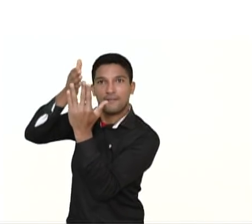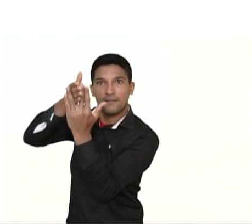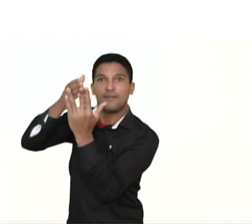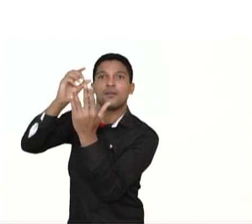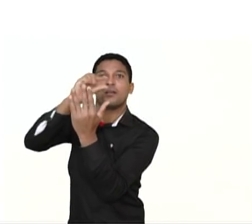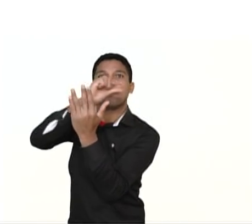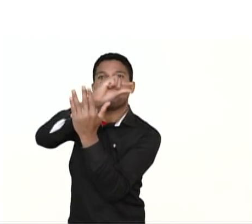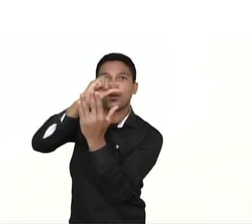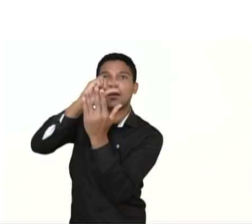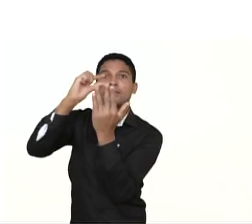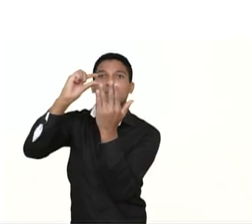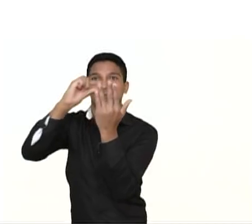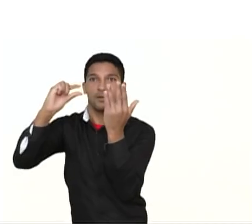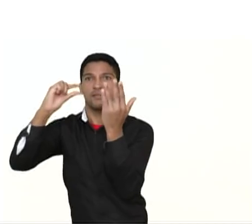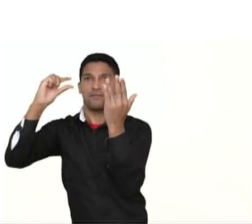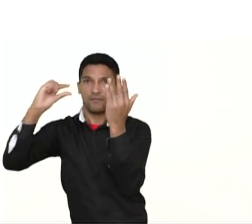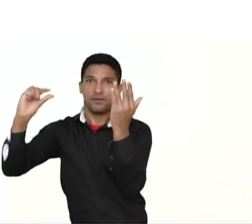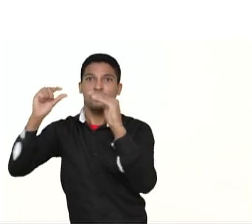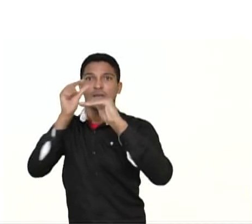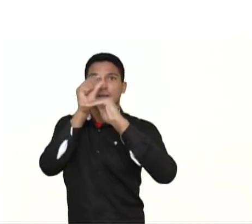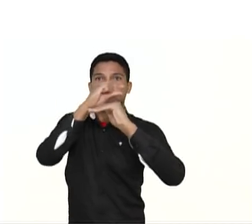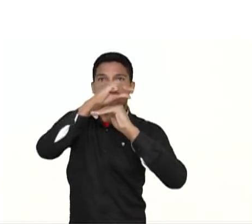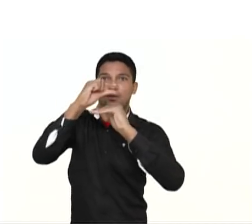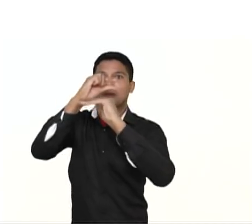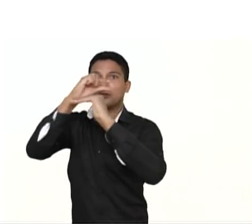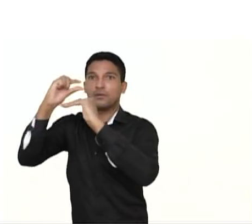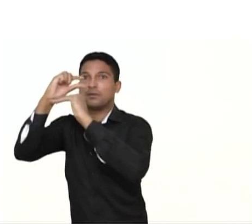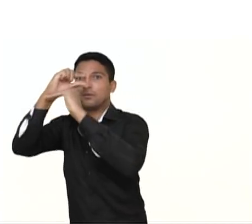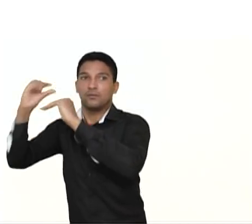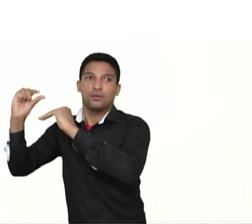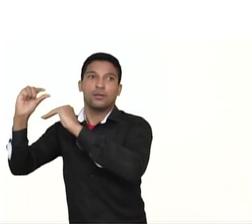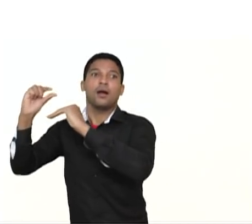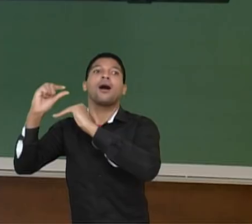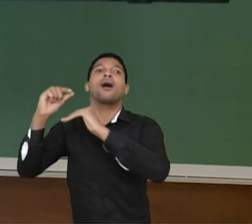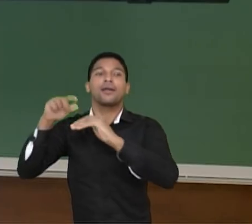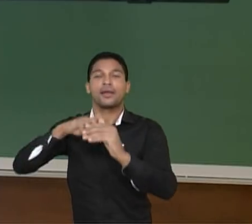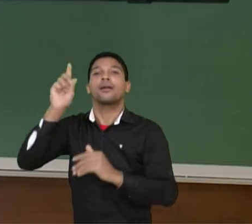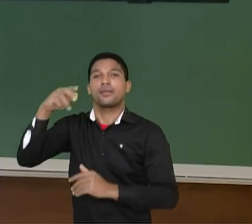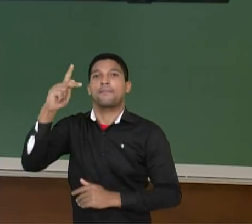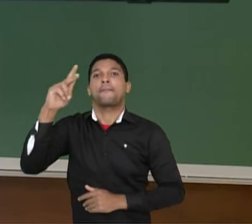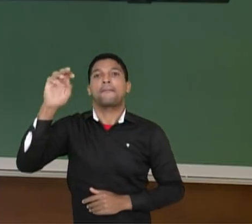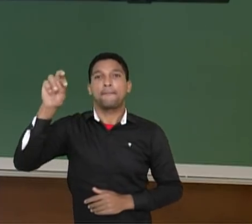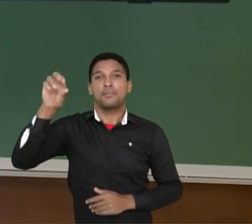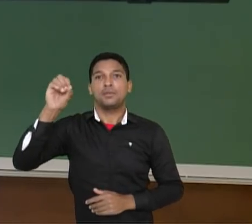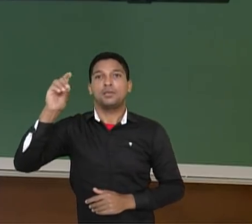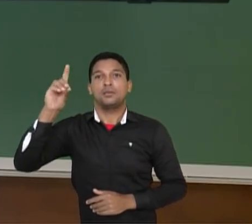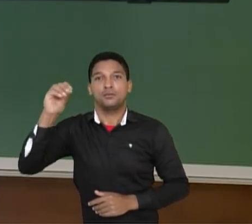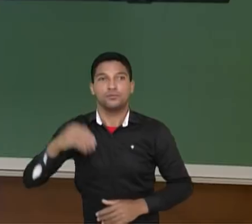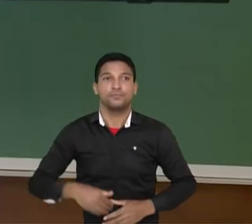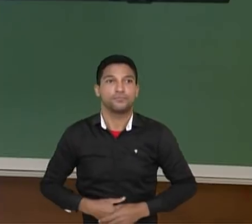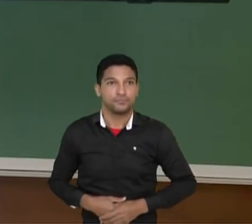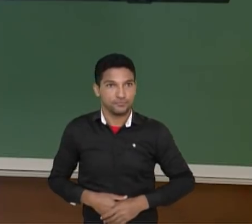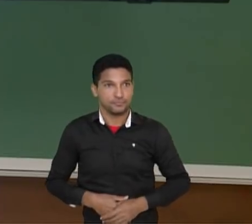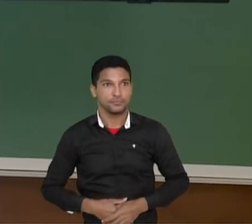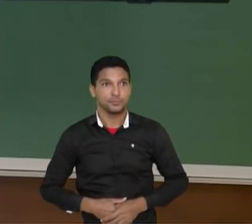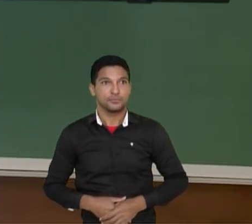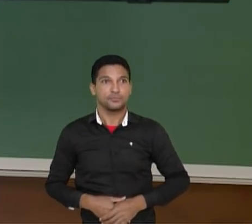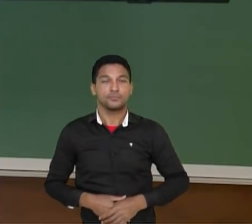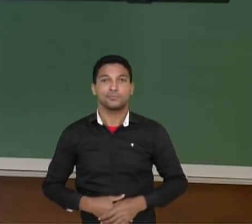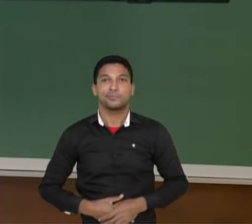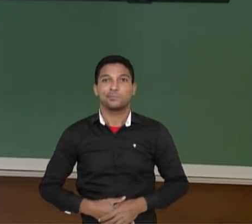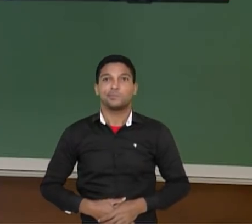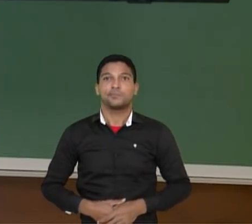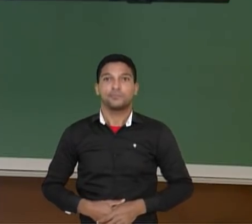ter uma, duas, três, vários. E aí, nós vamos reparar aqui, frase formada por uma ou mais orações